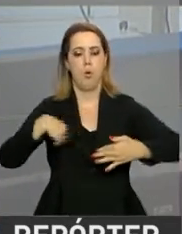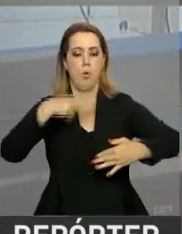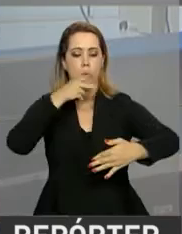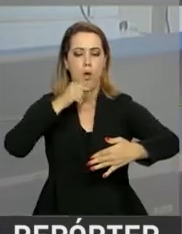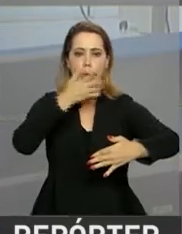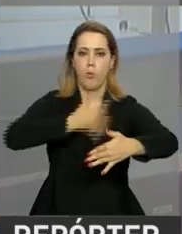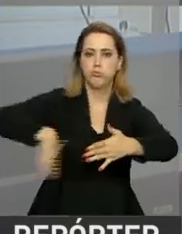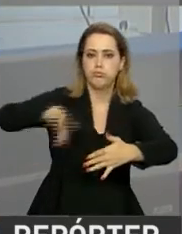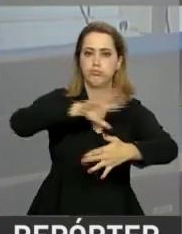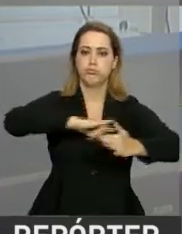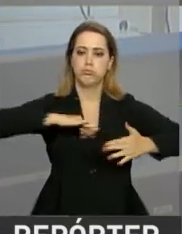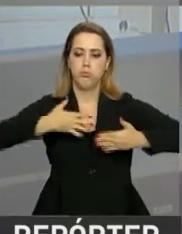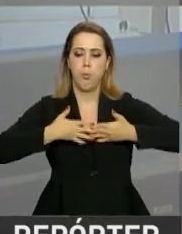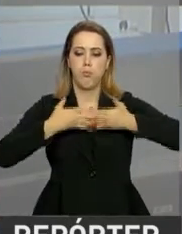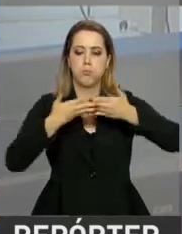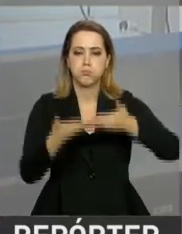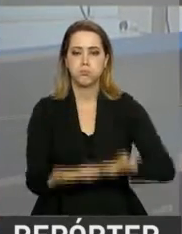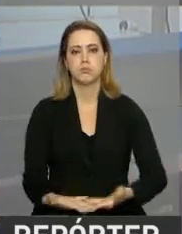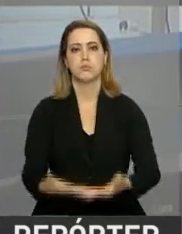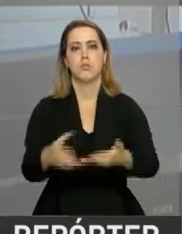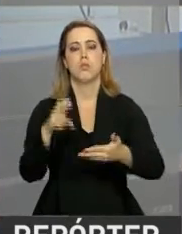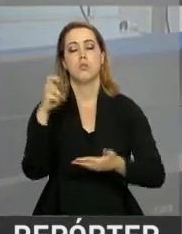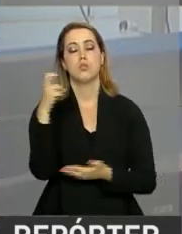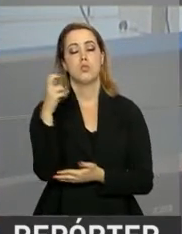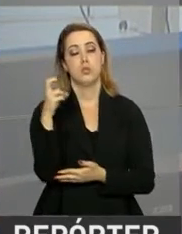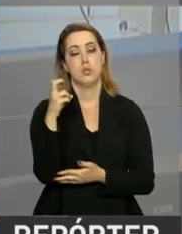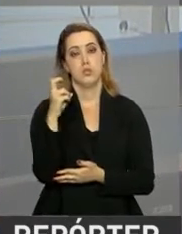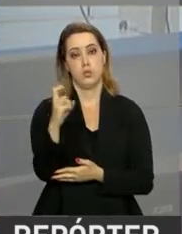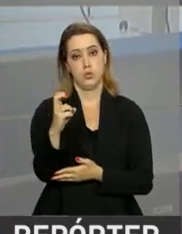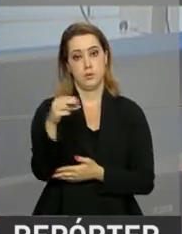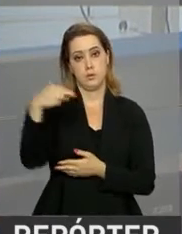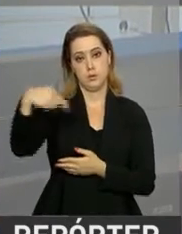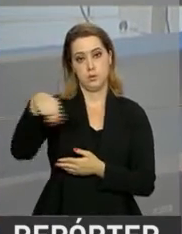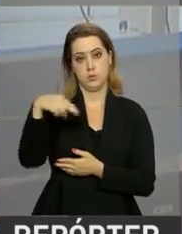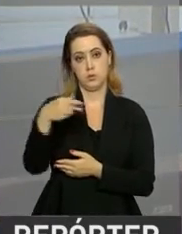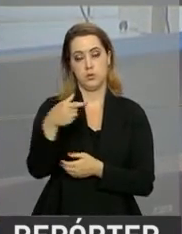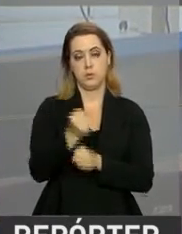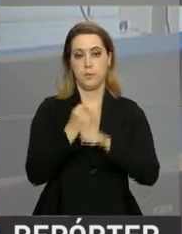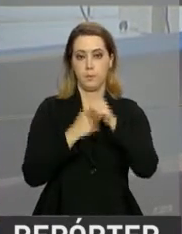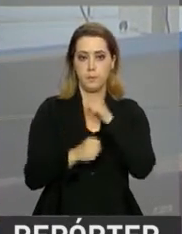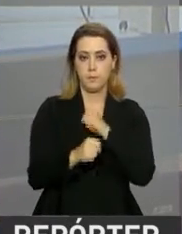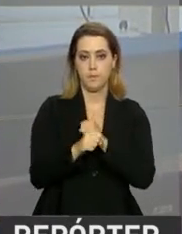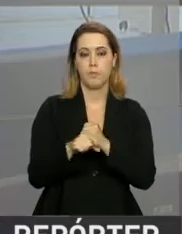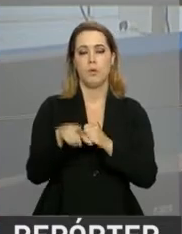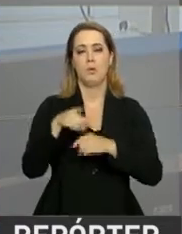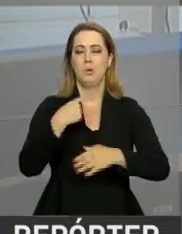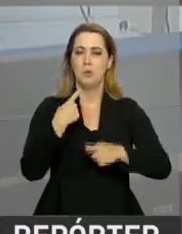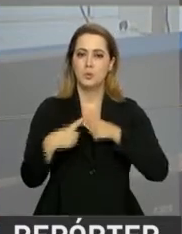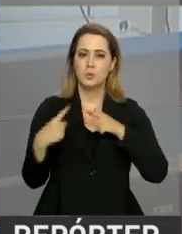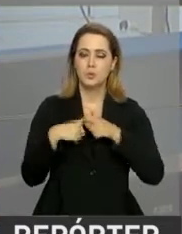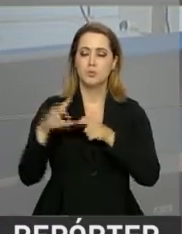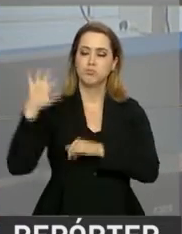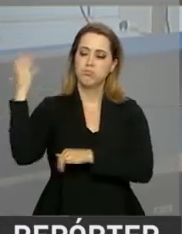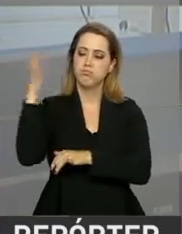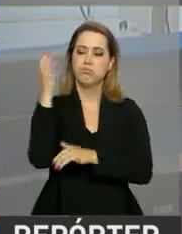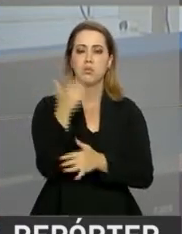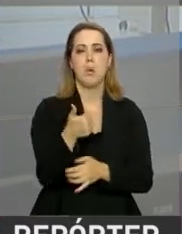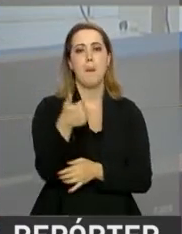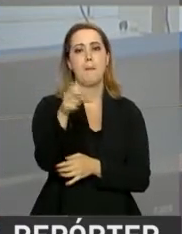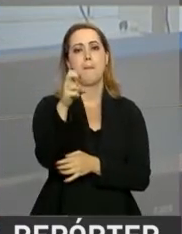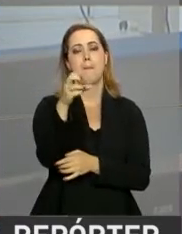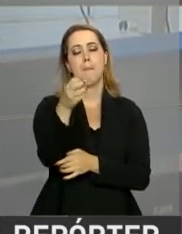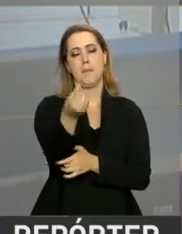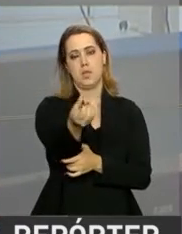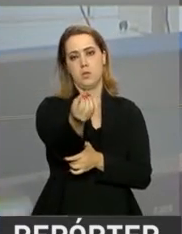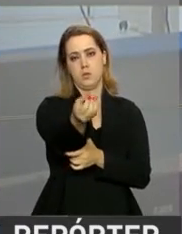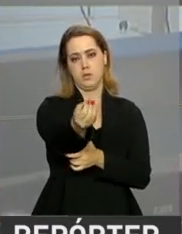de novembro de 2015, ficou marcado pela maior tragédia ambiental do Brasil, que deixou 1.600 desabrigados